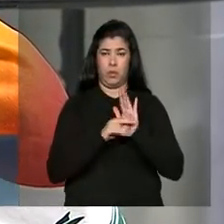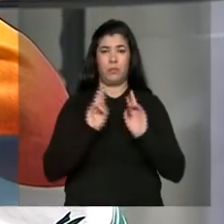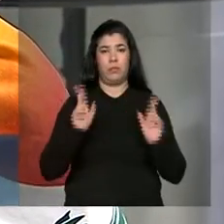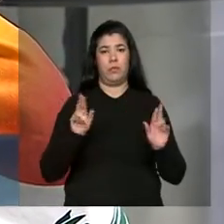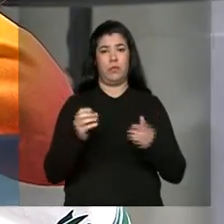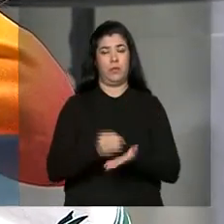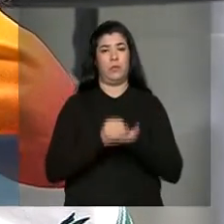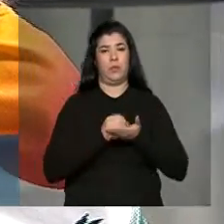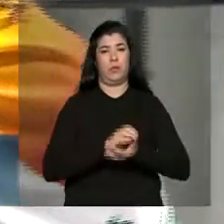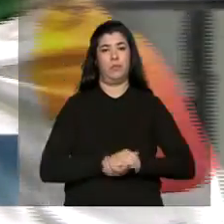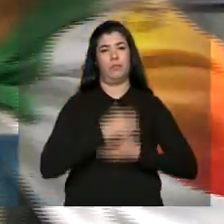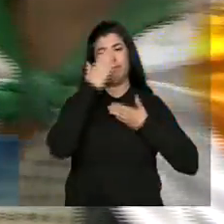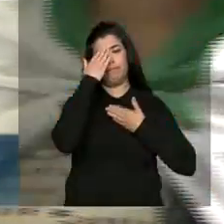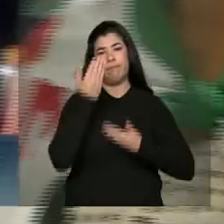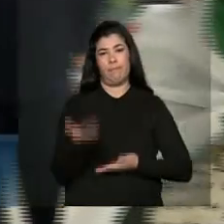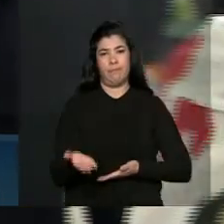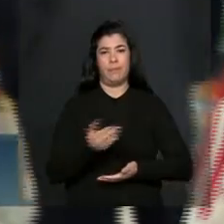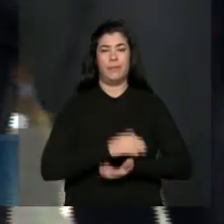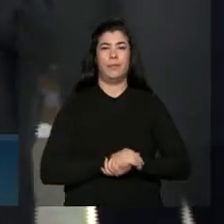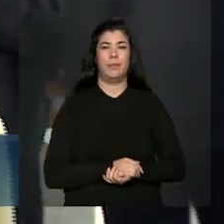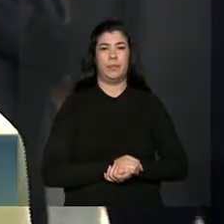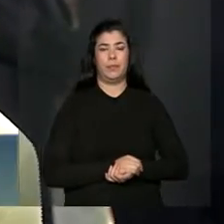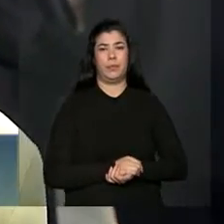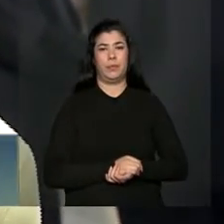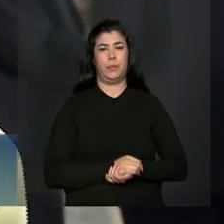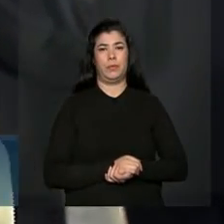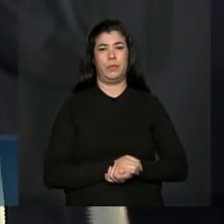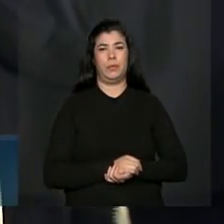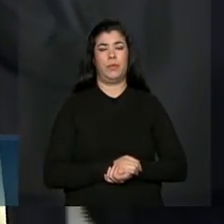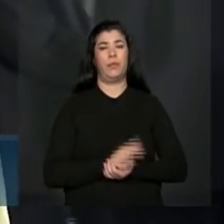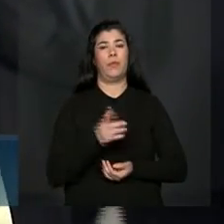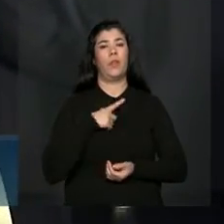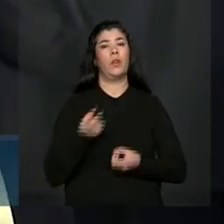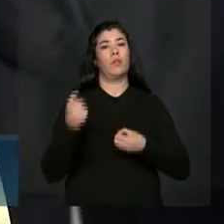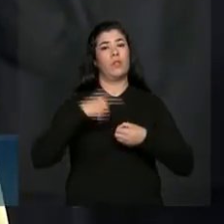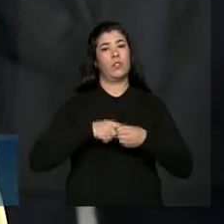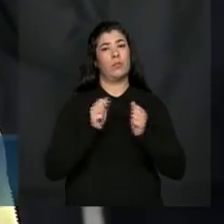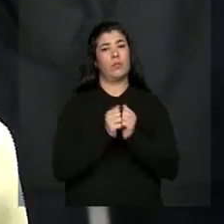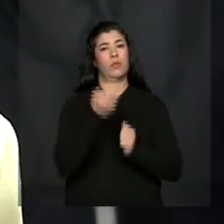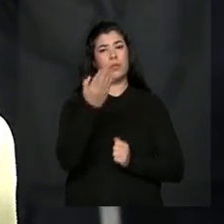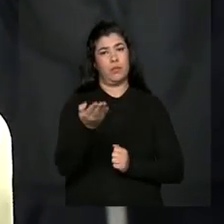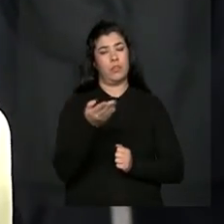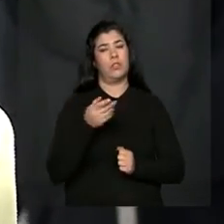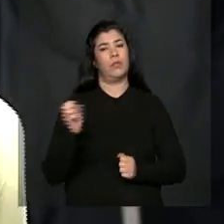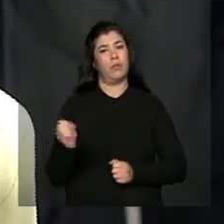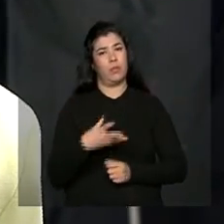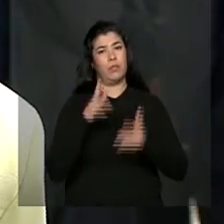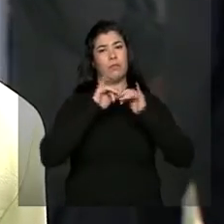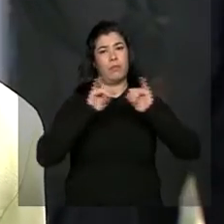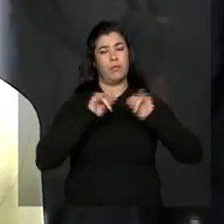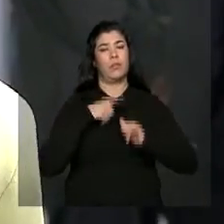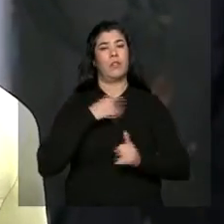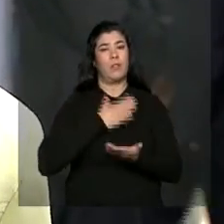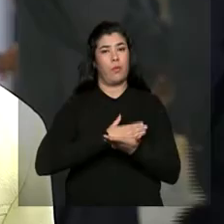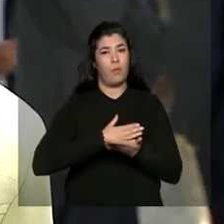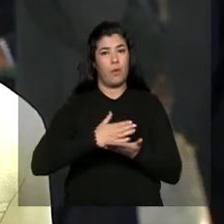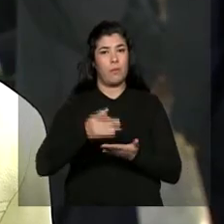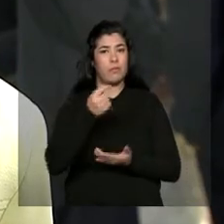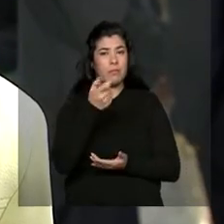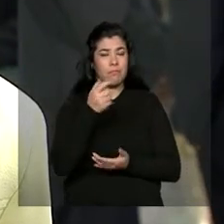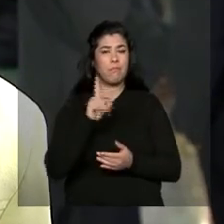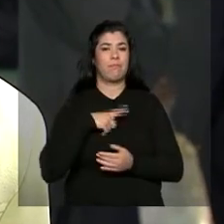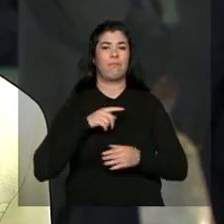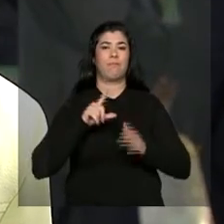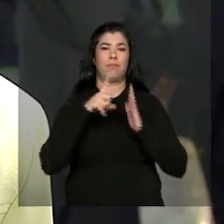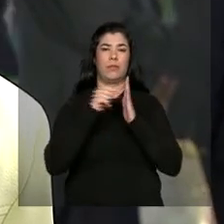diferencial. Ok, muito obrigada pela entrevista. Daniele, nós voltamos com você. A qualquer momento, começa aqui a cerimônia no Salão Nobre